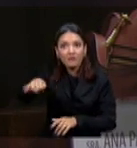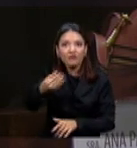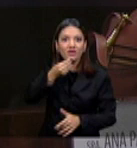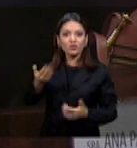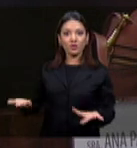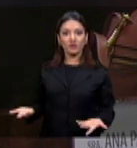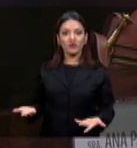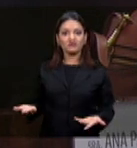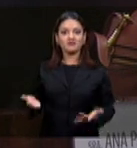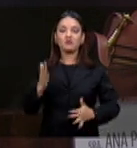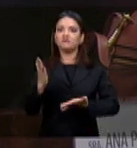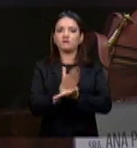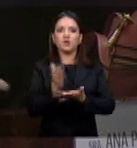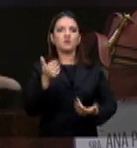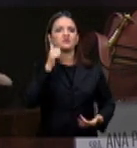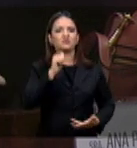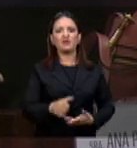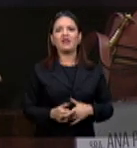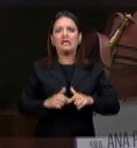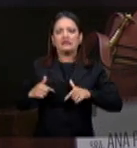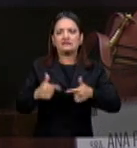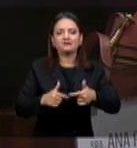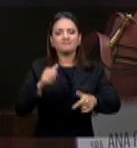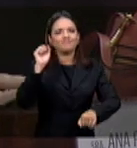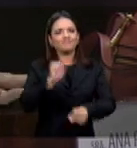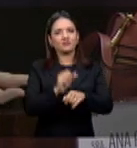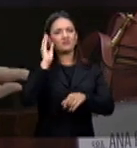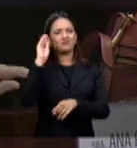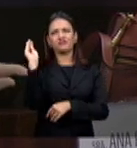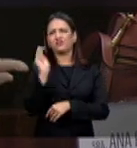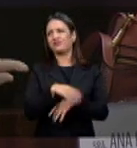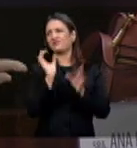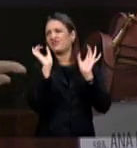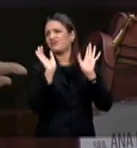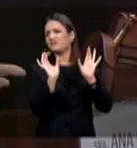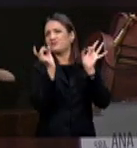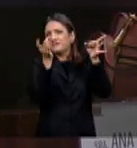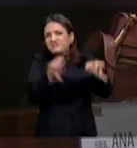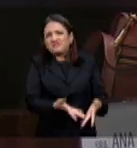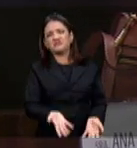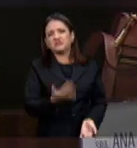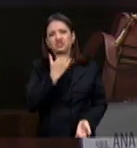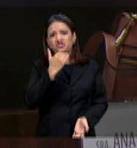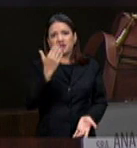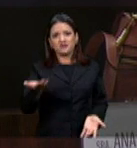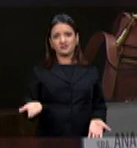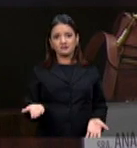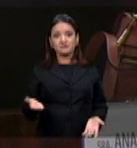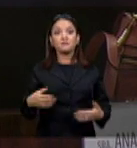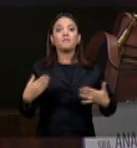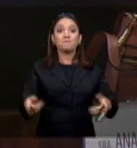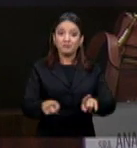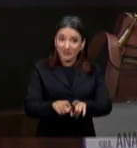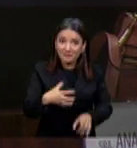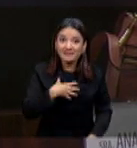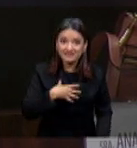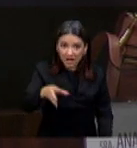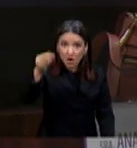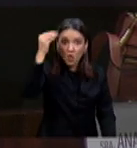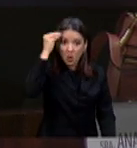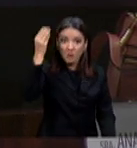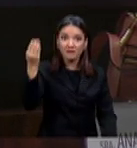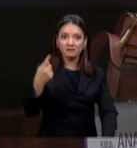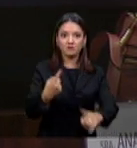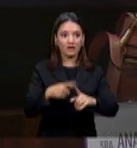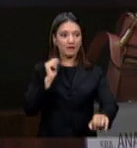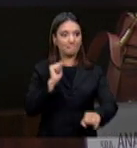lutar porque chegou uma hora que não conseguiram mais, que viram que não iam adiante com aquilo. E essas ainda se sentem culpadas porque pararam de